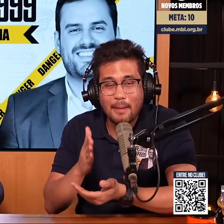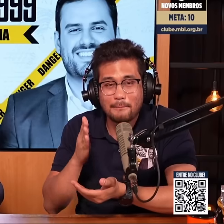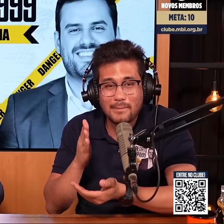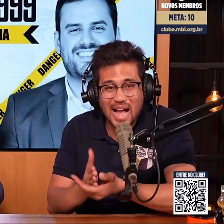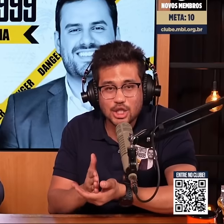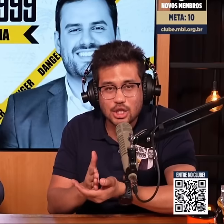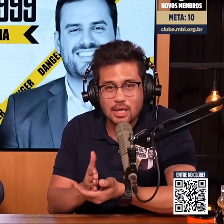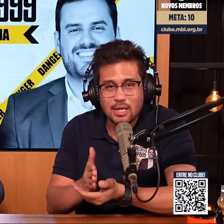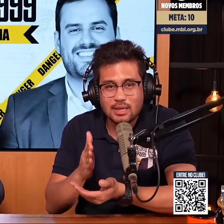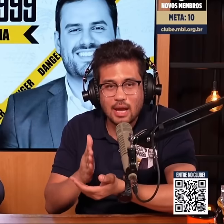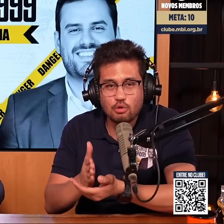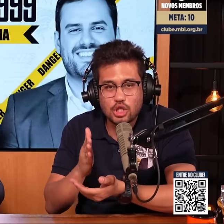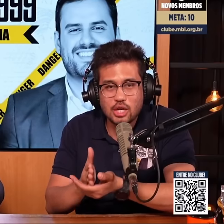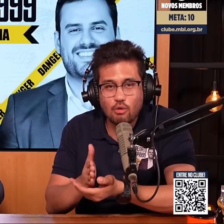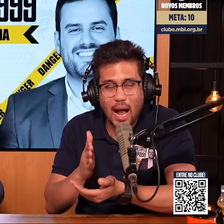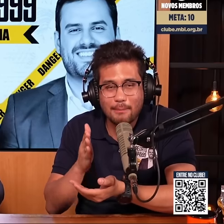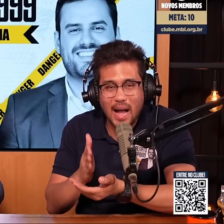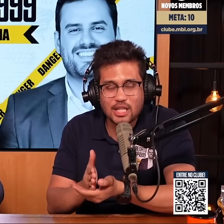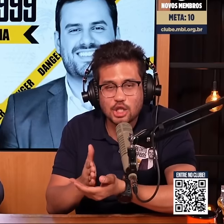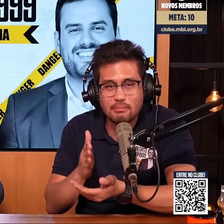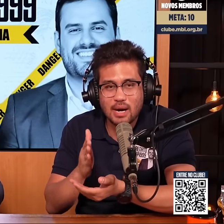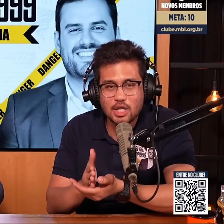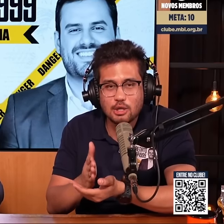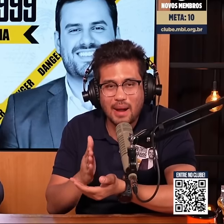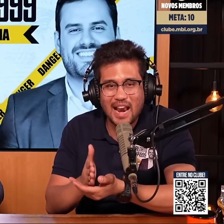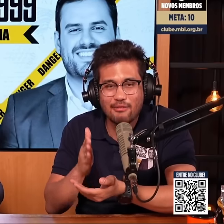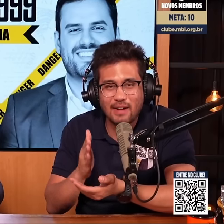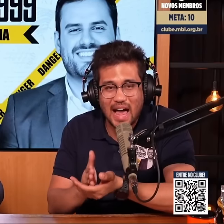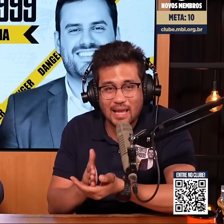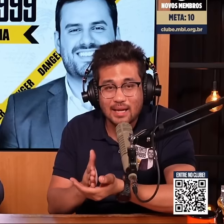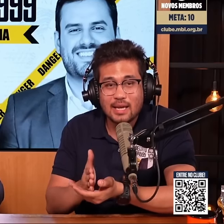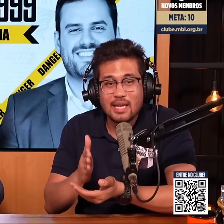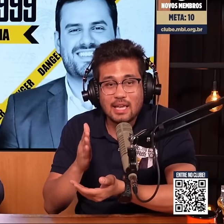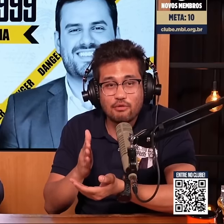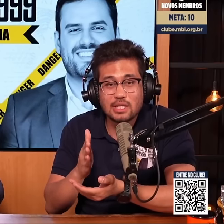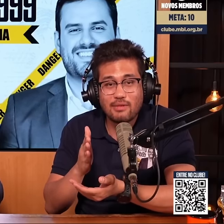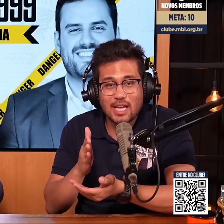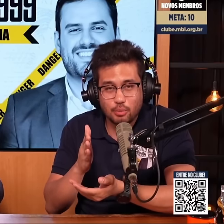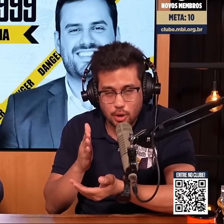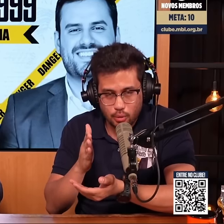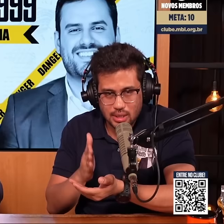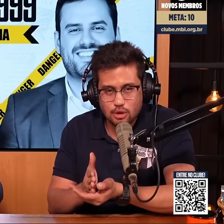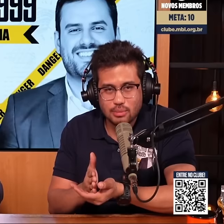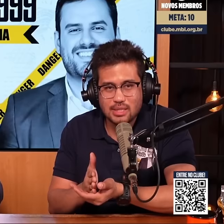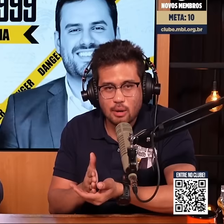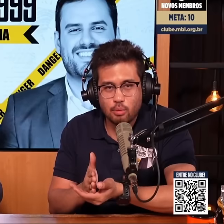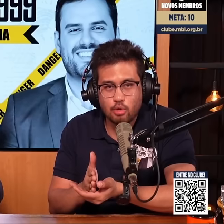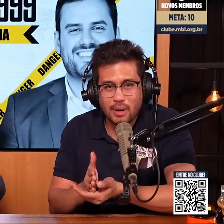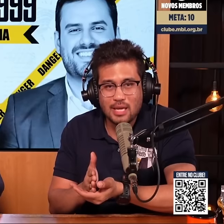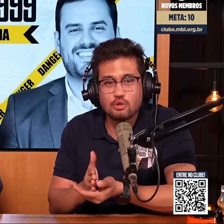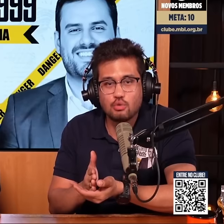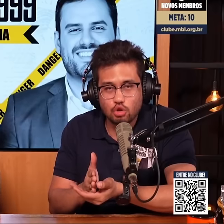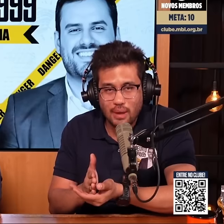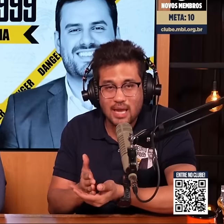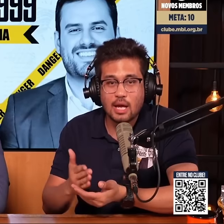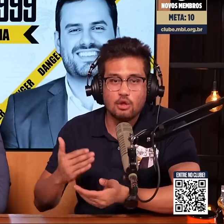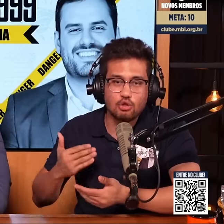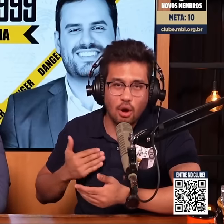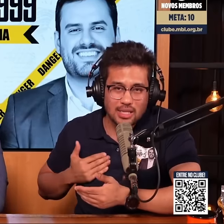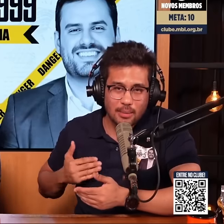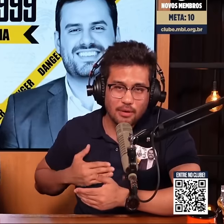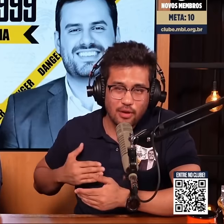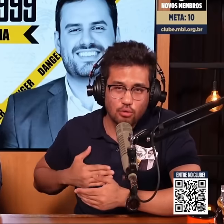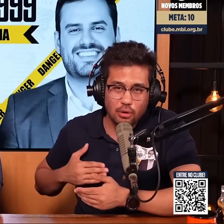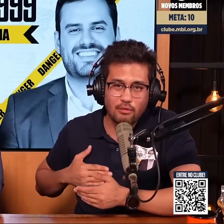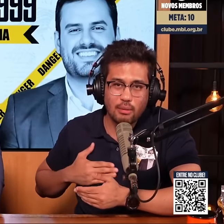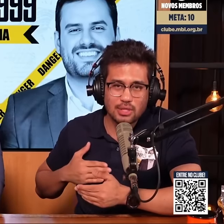é mate. Dê um tiro, abate, mande para a vala. E você vai responder o processo do Ministério Público para isso? Muito bem.